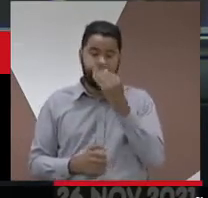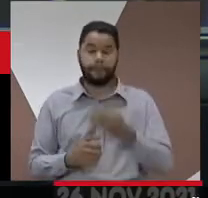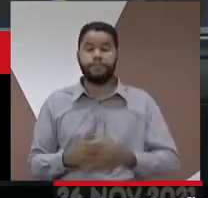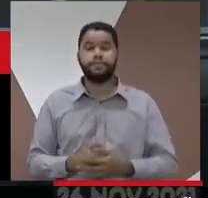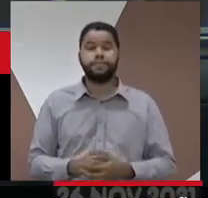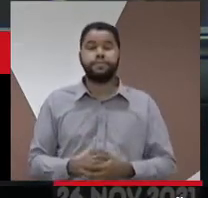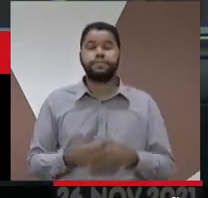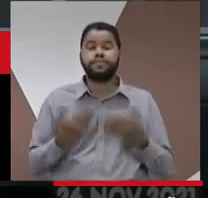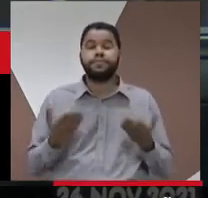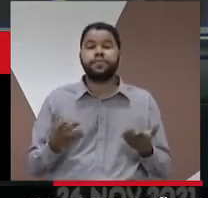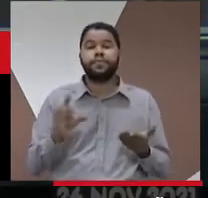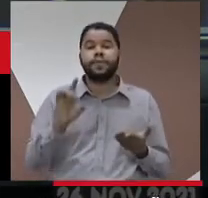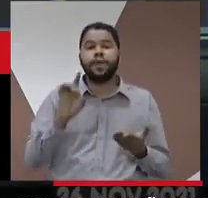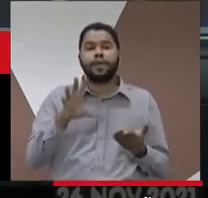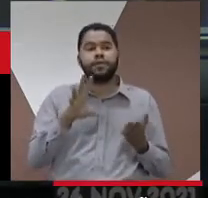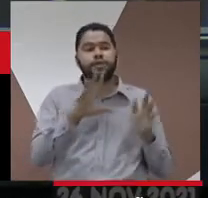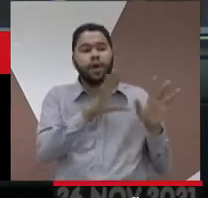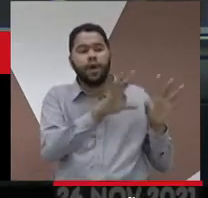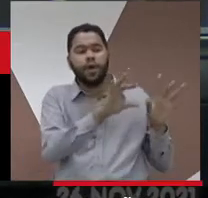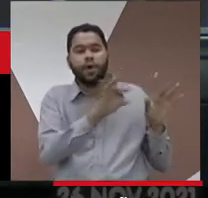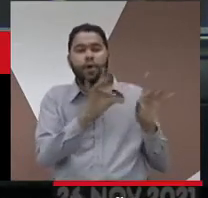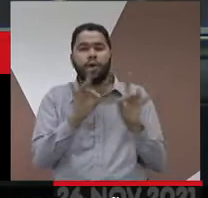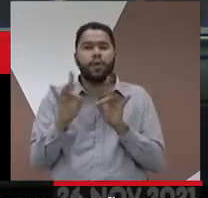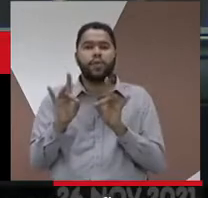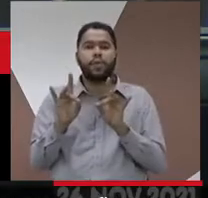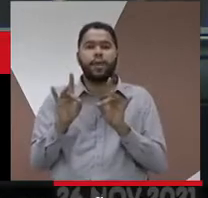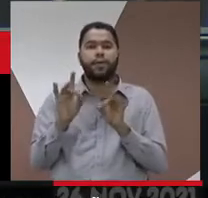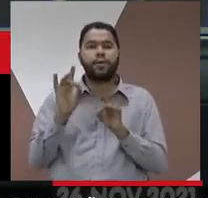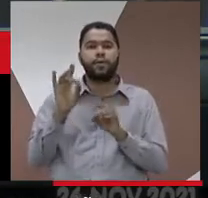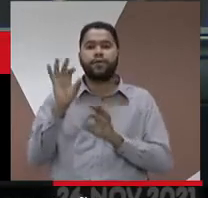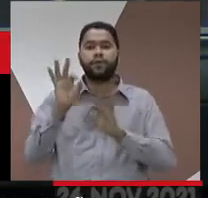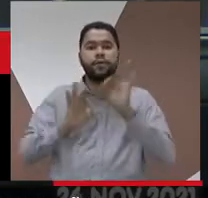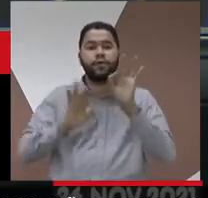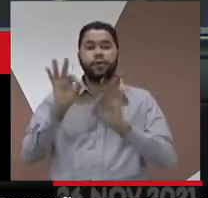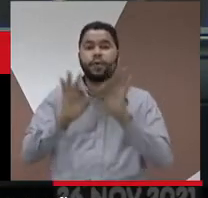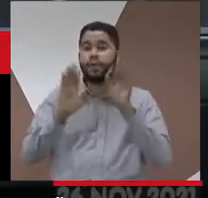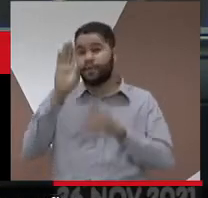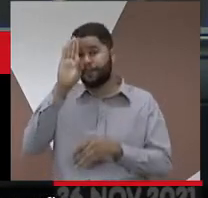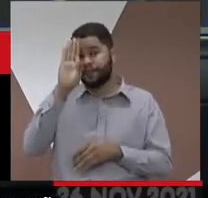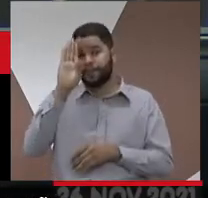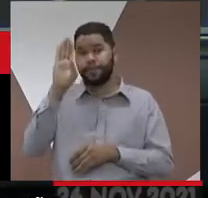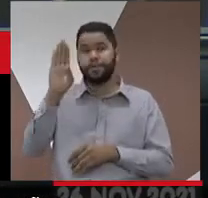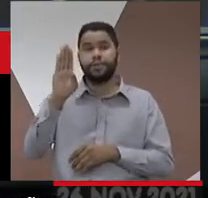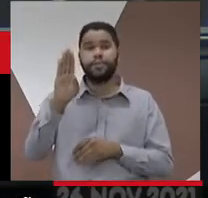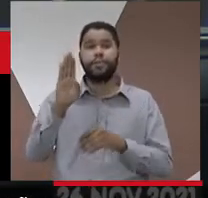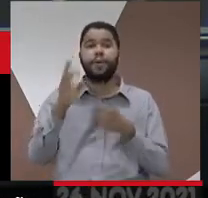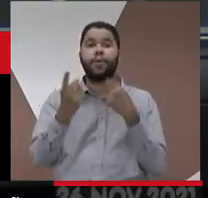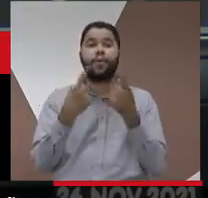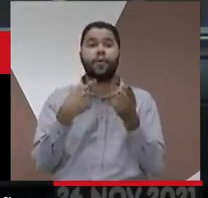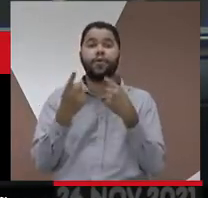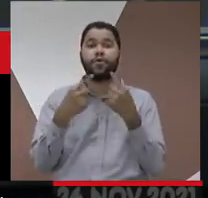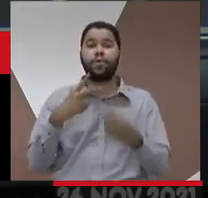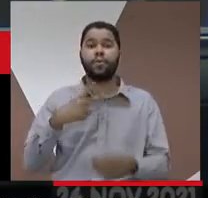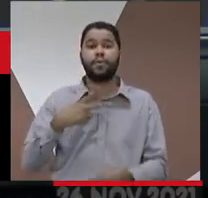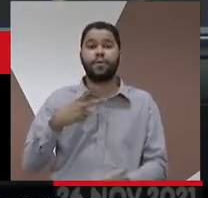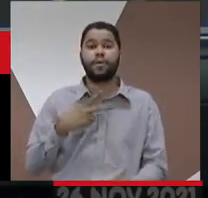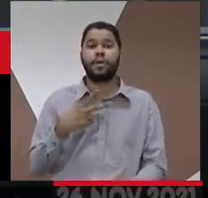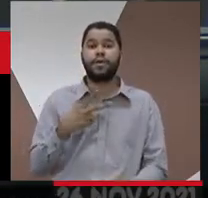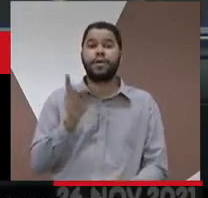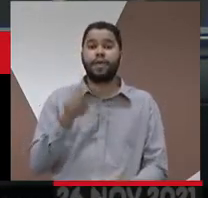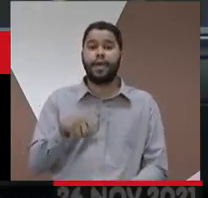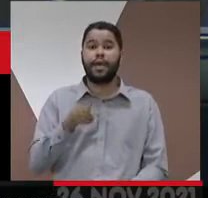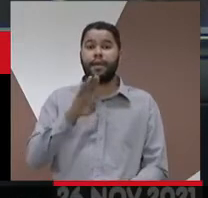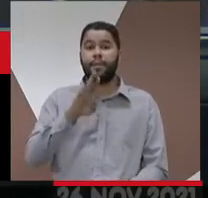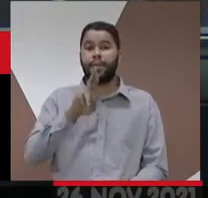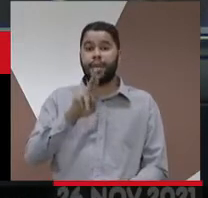Gente, é só copiar o que foi feito na principal rodovia privatizada de Minas Gerais, que é a